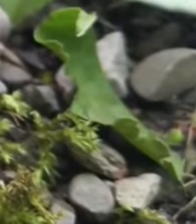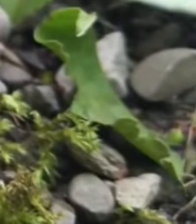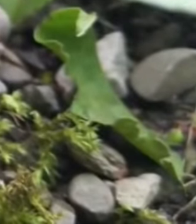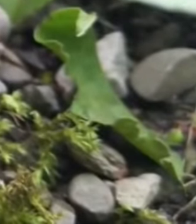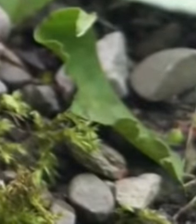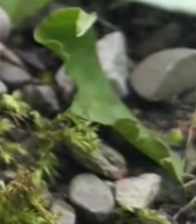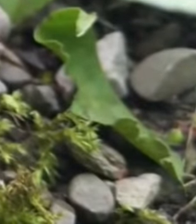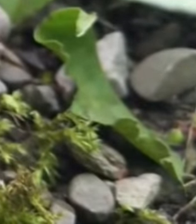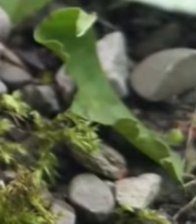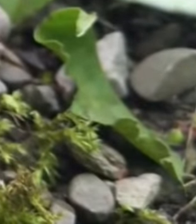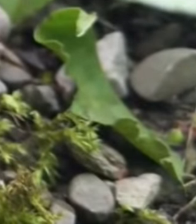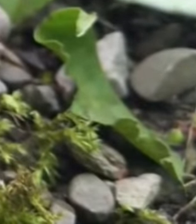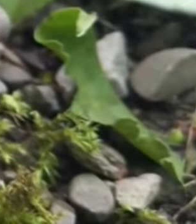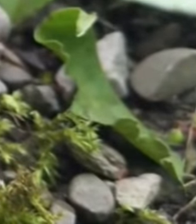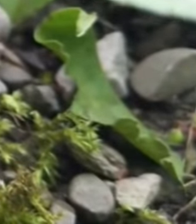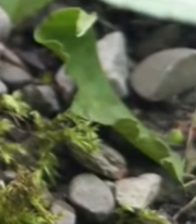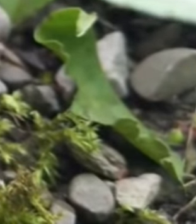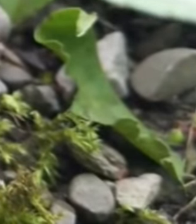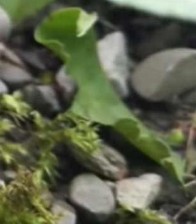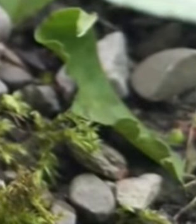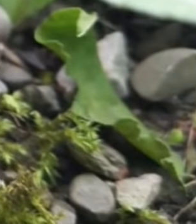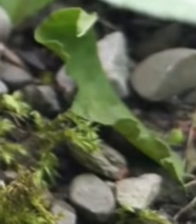e aí